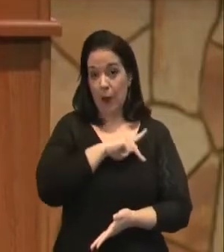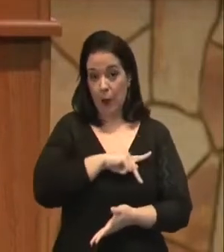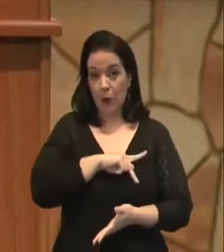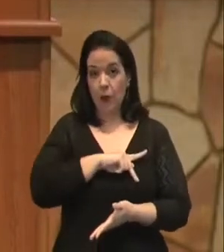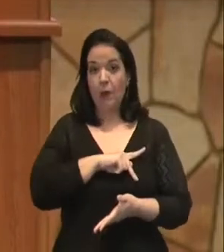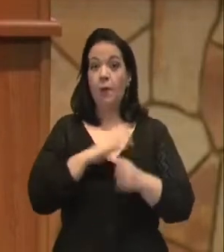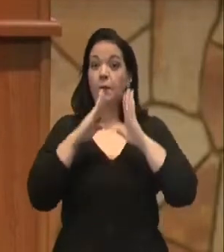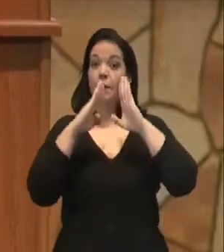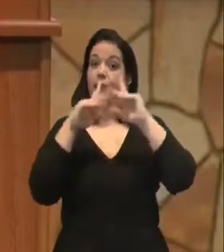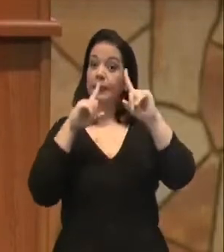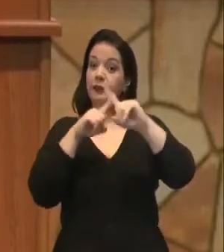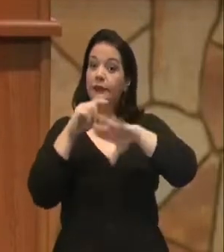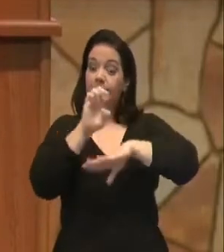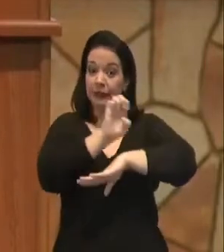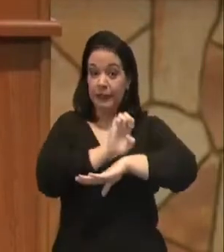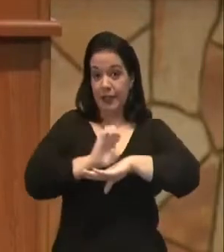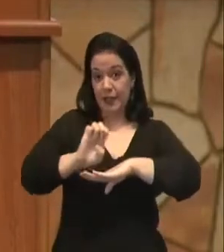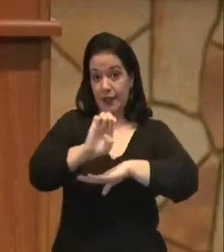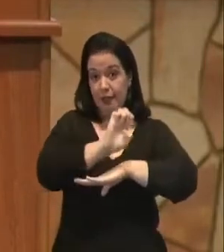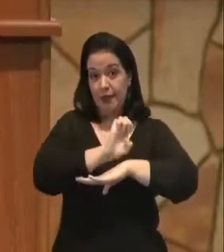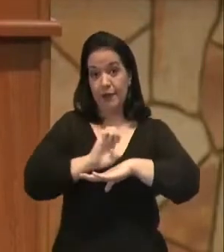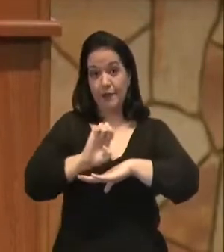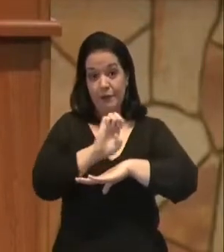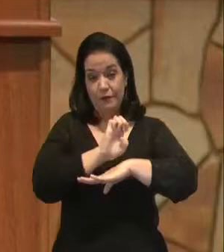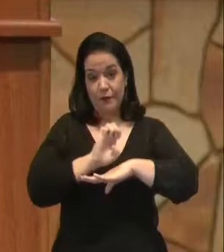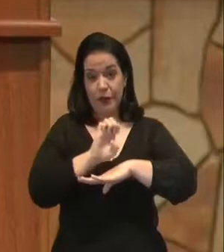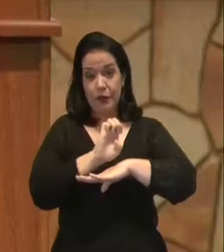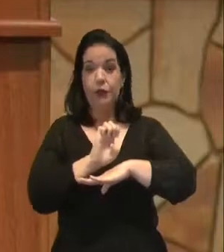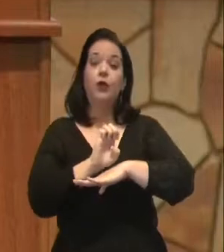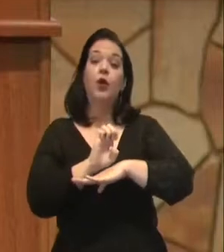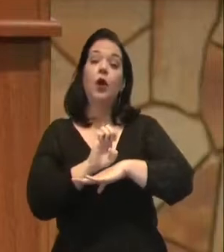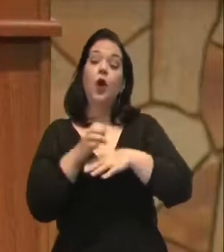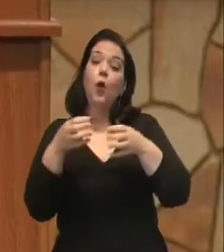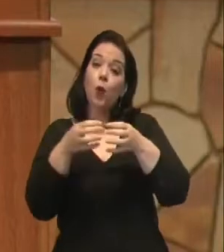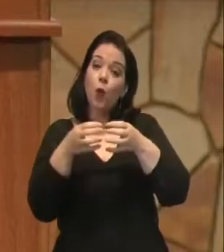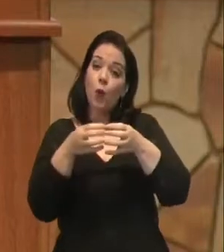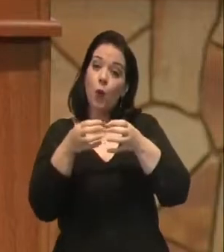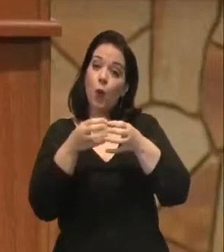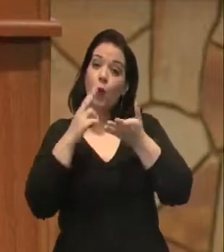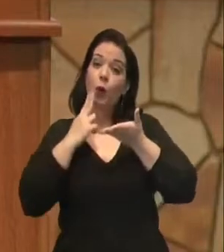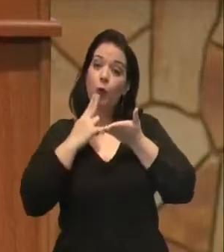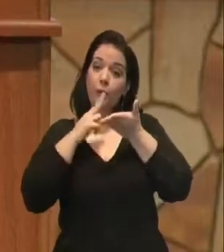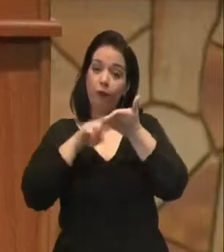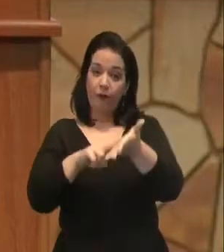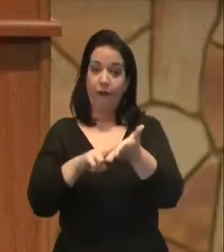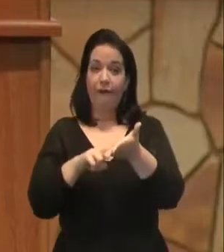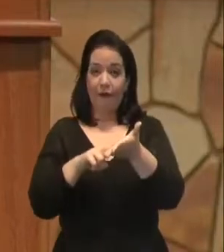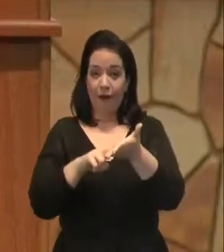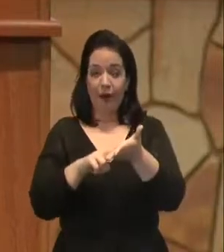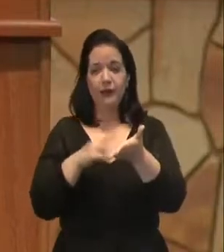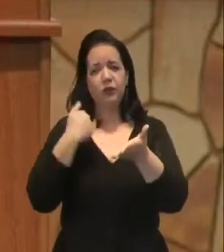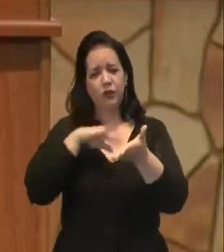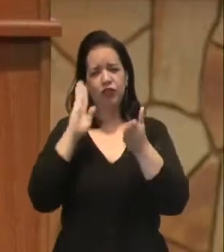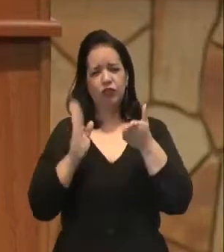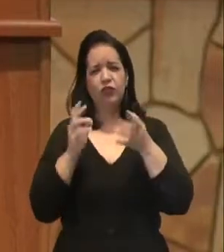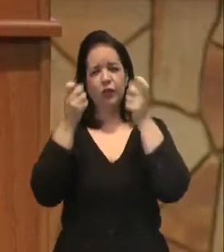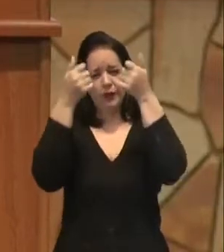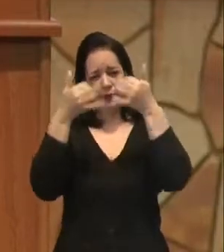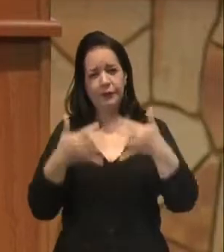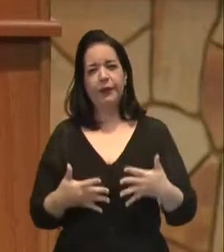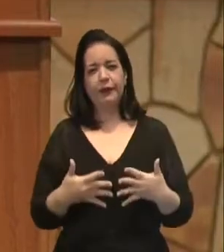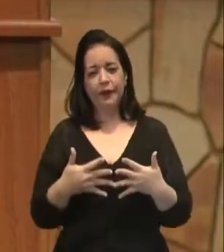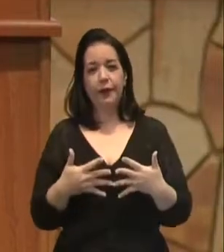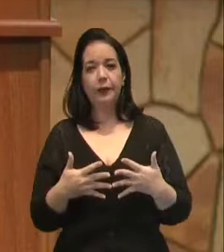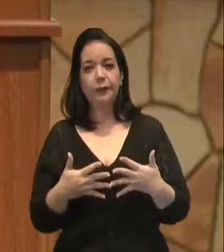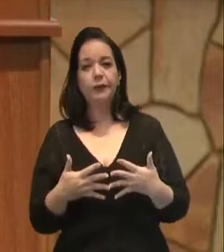conjunto do qual nós já falamos, nós já mencionamos esse conjunto. Elas estão num